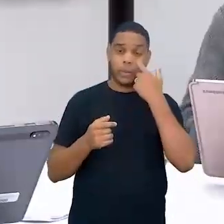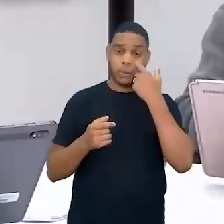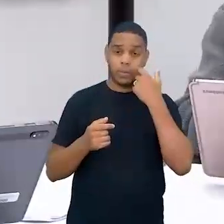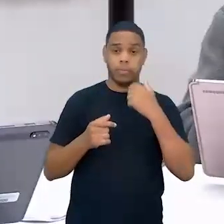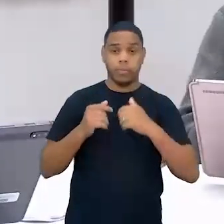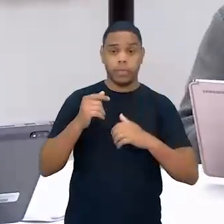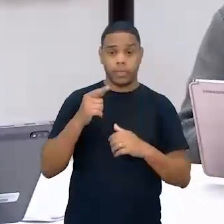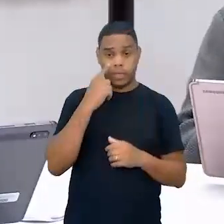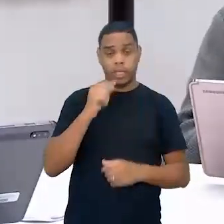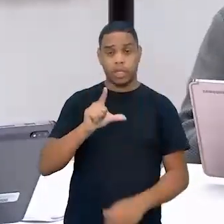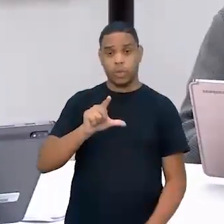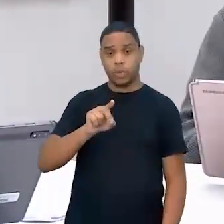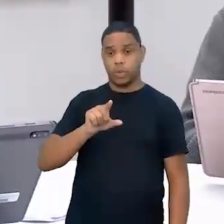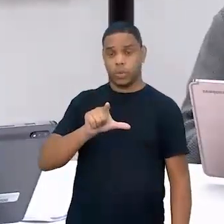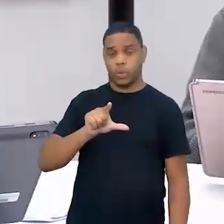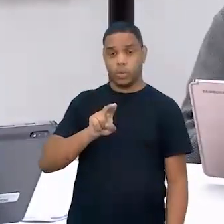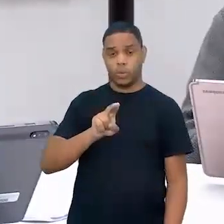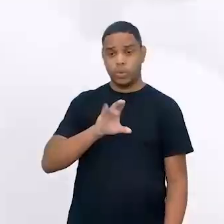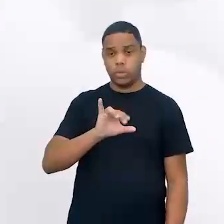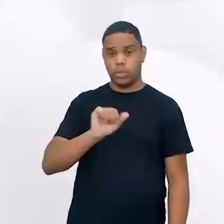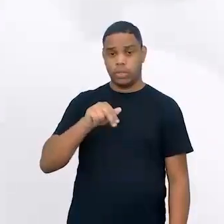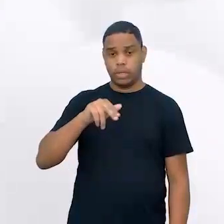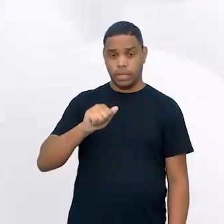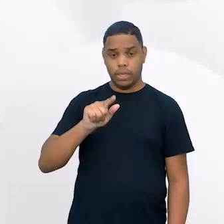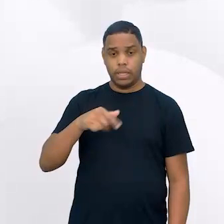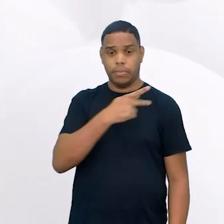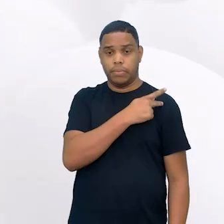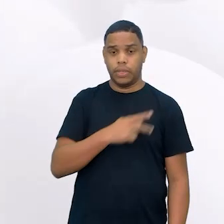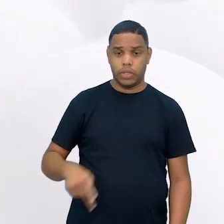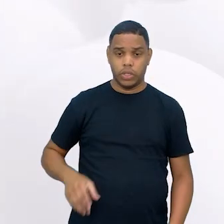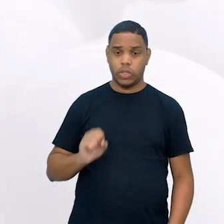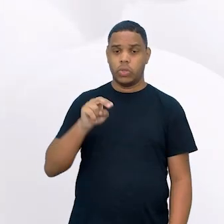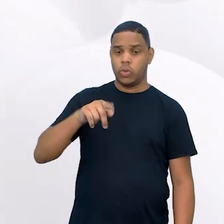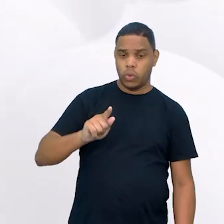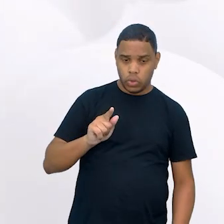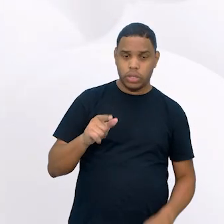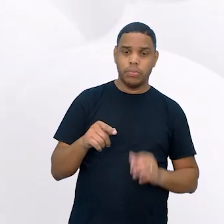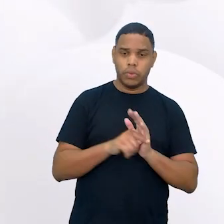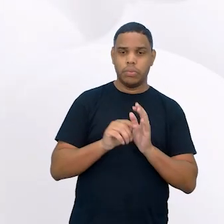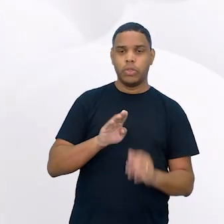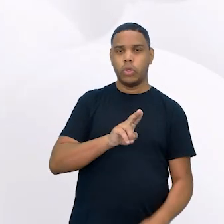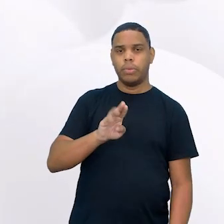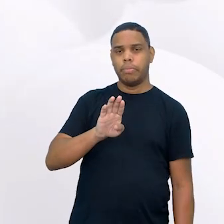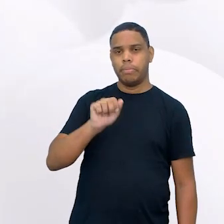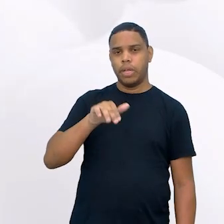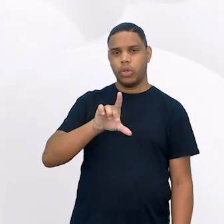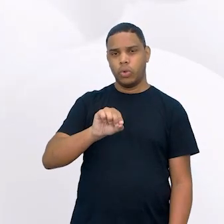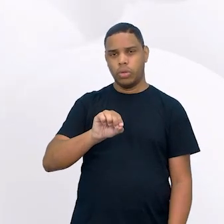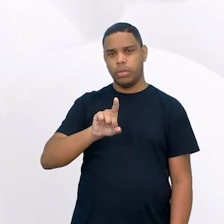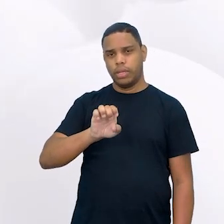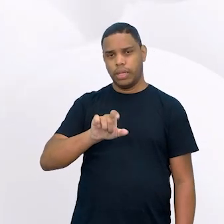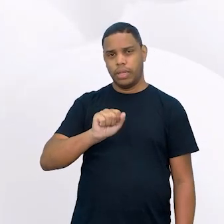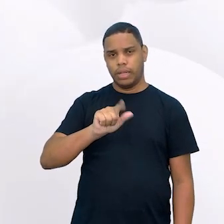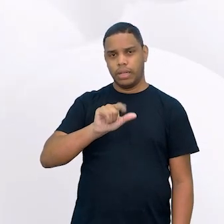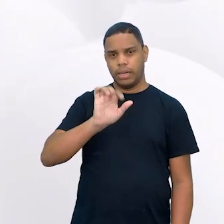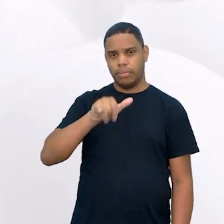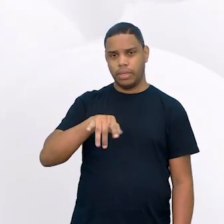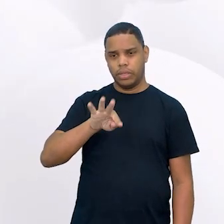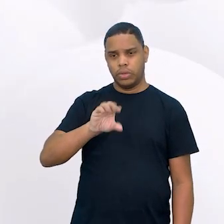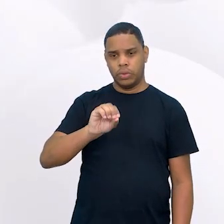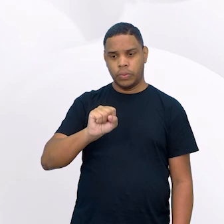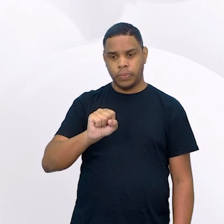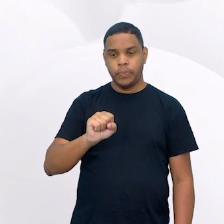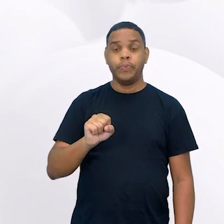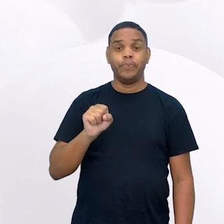livro, que é a Luciana Quintão, que é presidente da ONG Banco de Alimentos, né? Que ela diz que ela foi uma